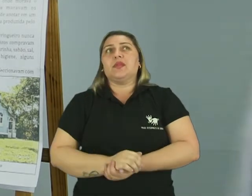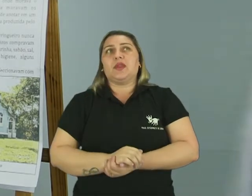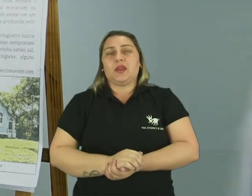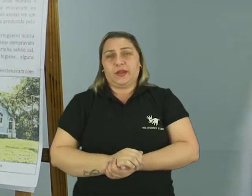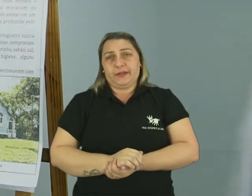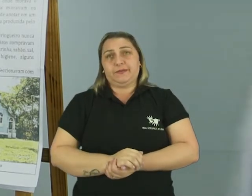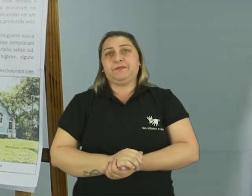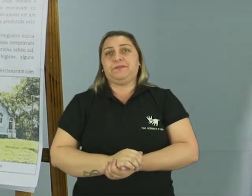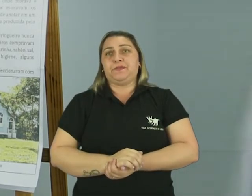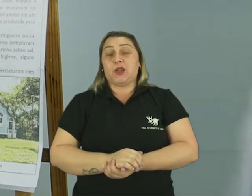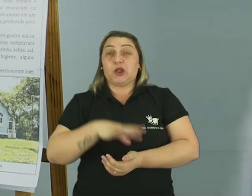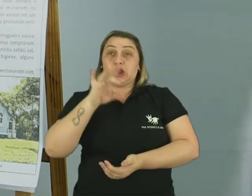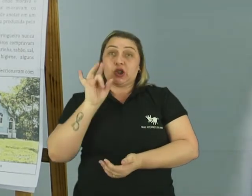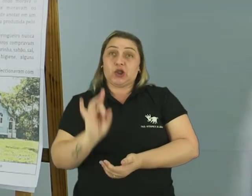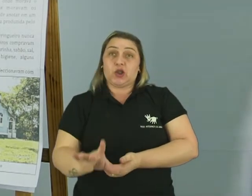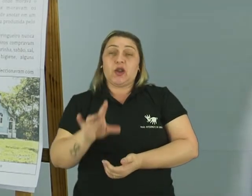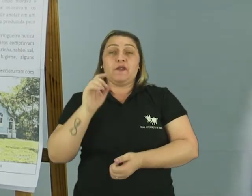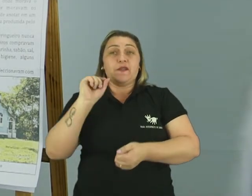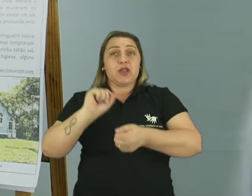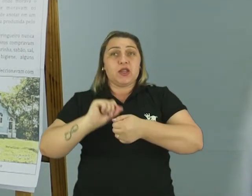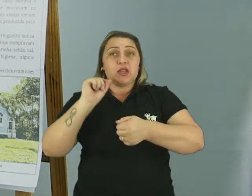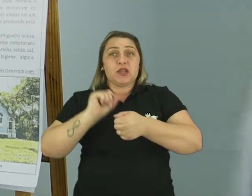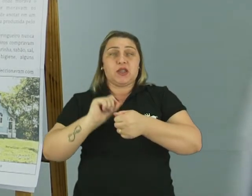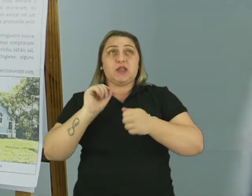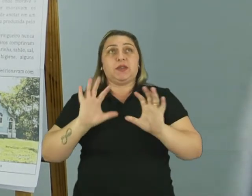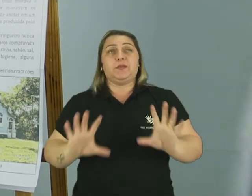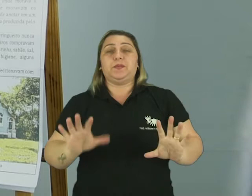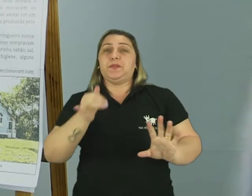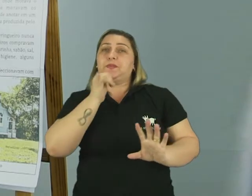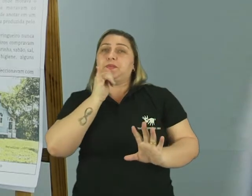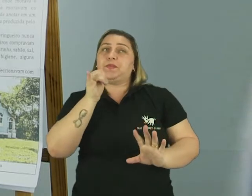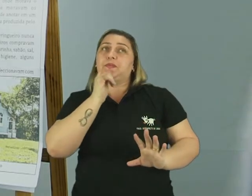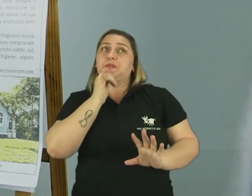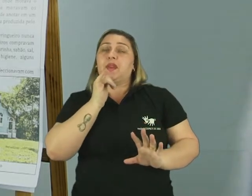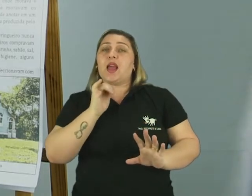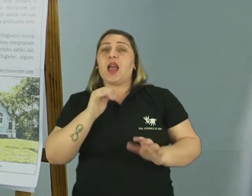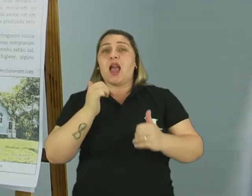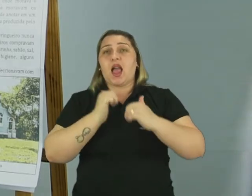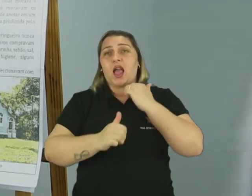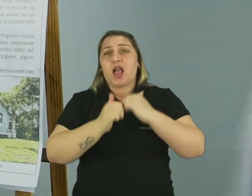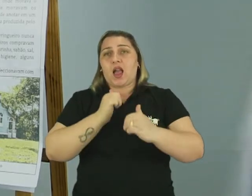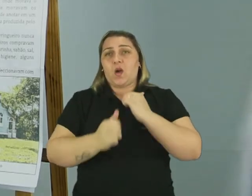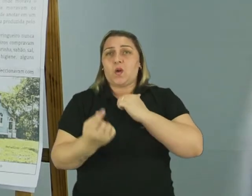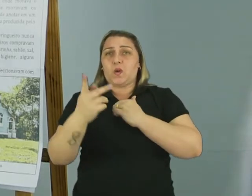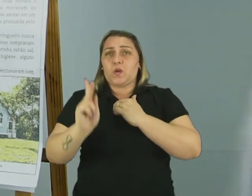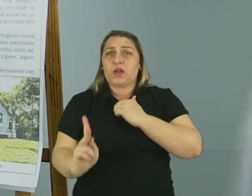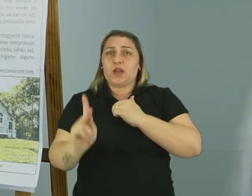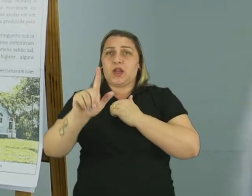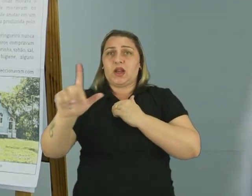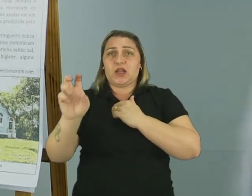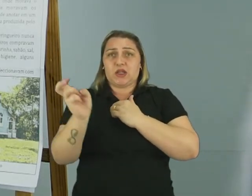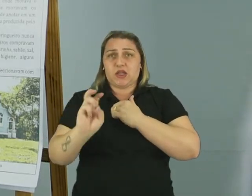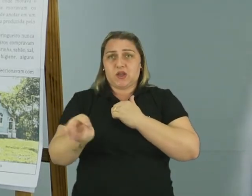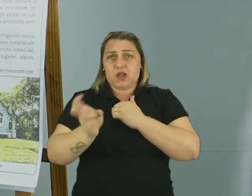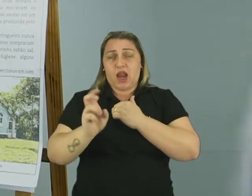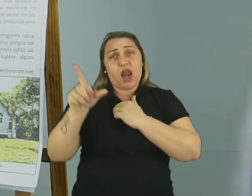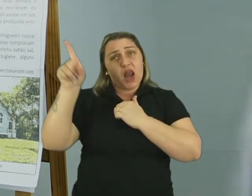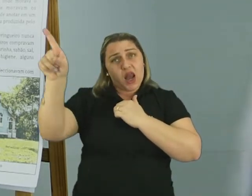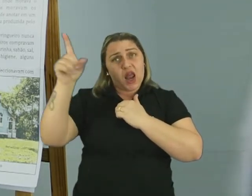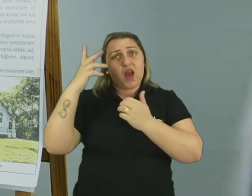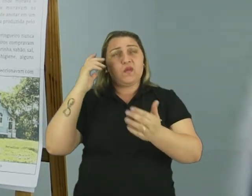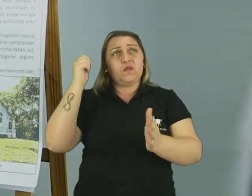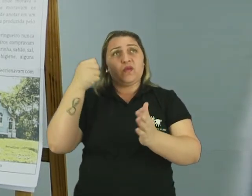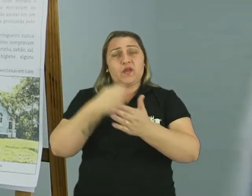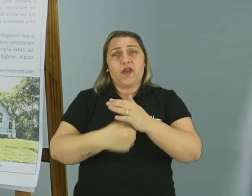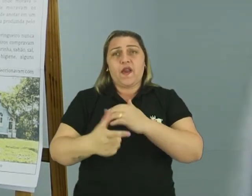para se alimentar. Só que a forma que eles faziam era o seguinte, por exemplo, 1 quilo de arroz é R$5. Lá eles